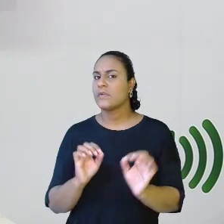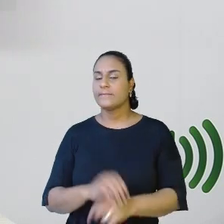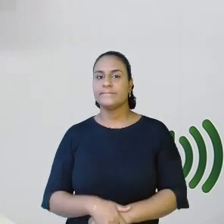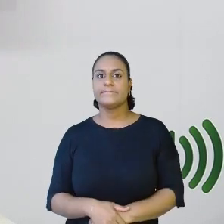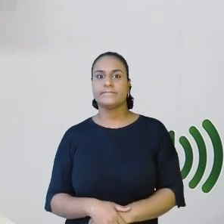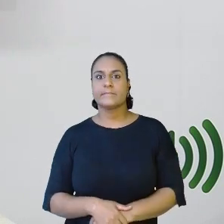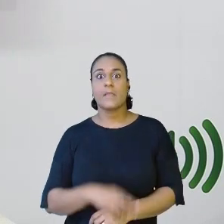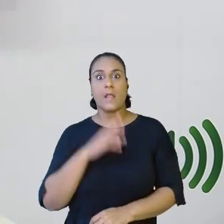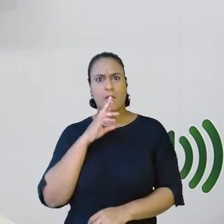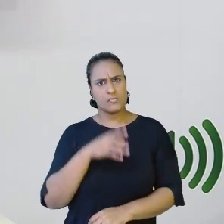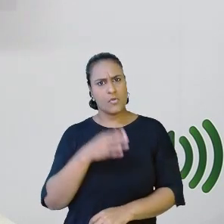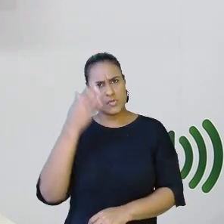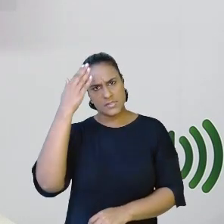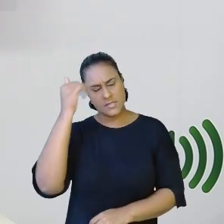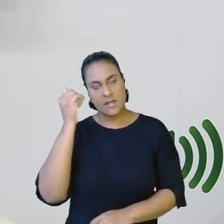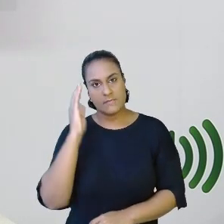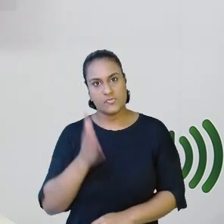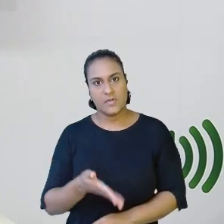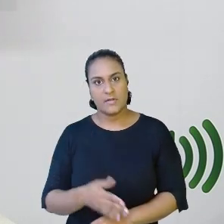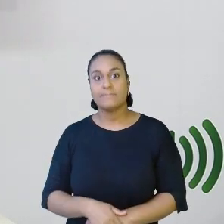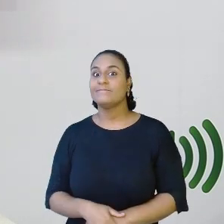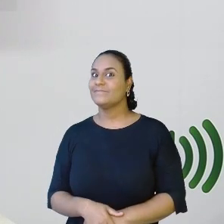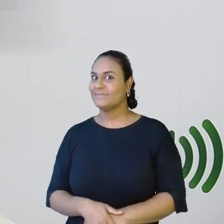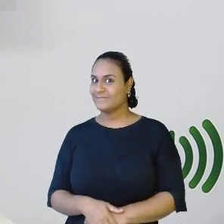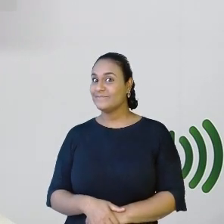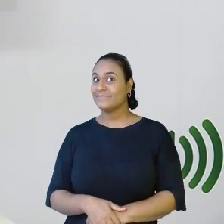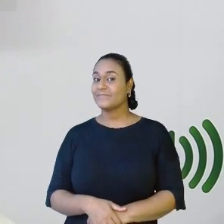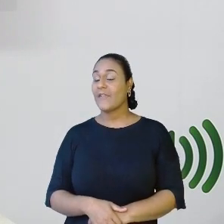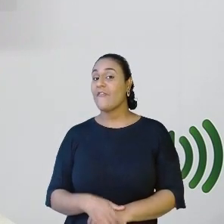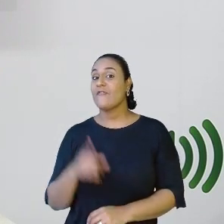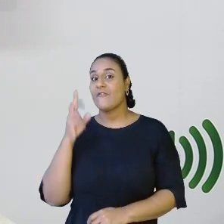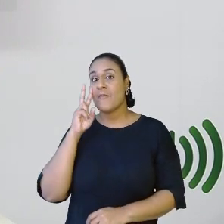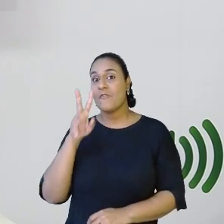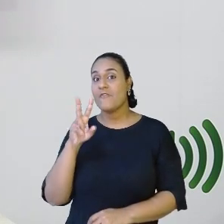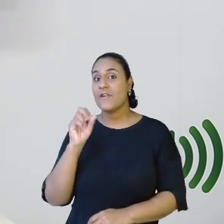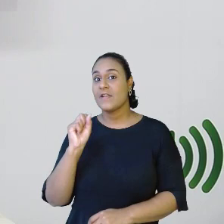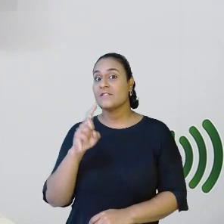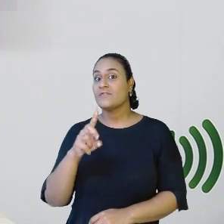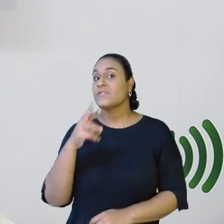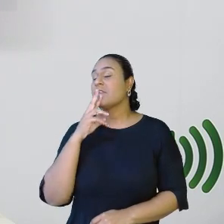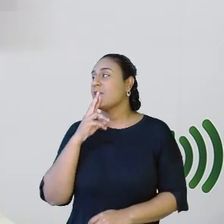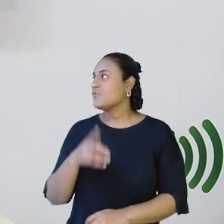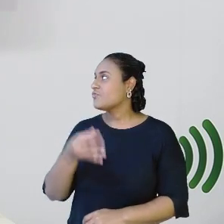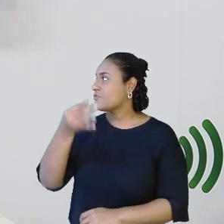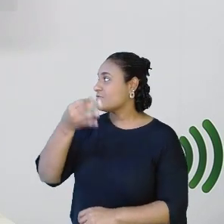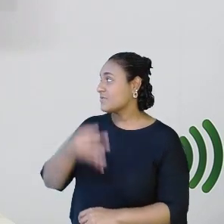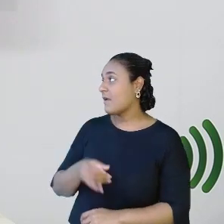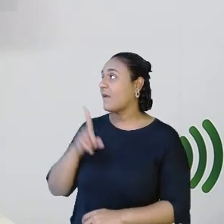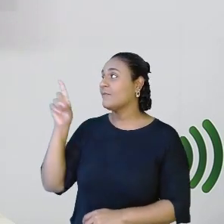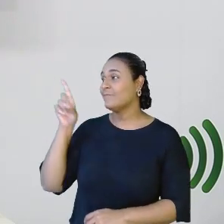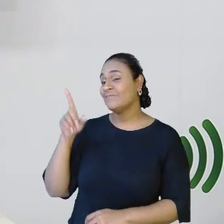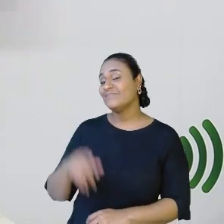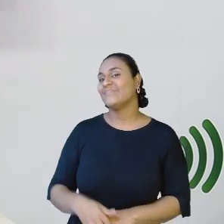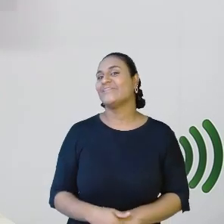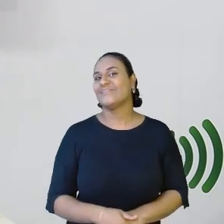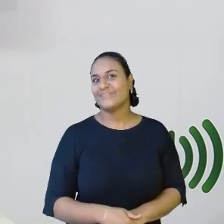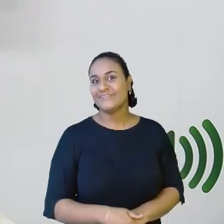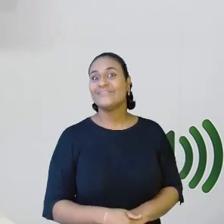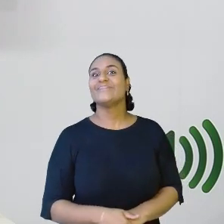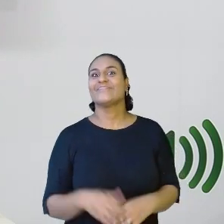sabem a resposta? Vamos conferir? Ver se você acertou. Olha só. Isso